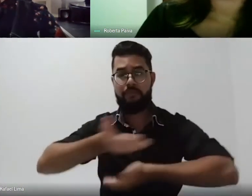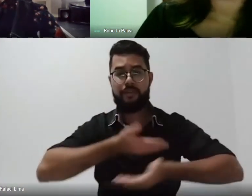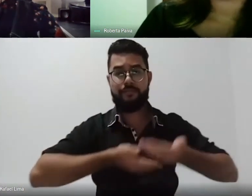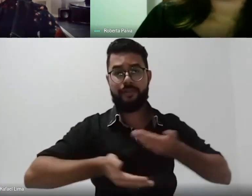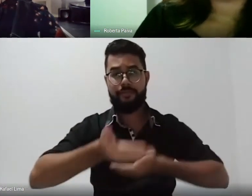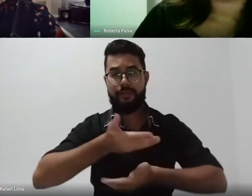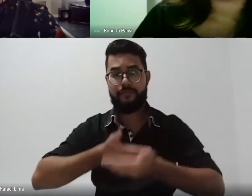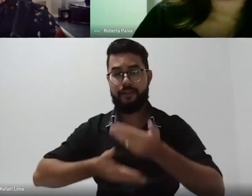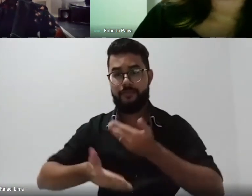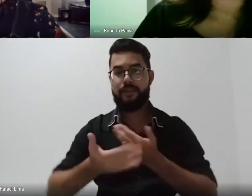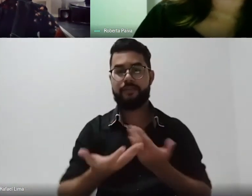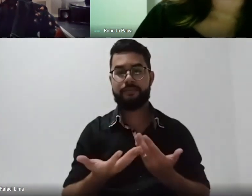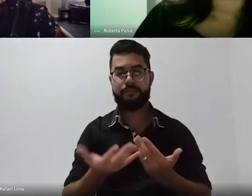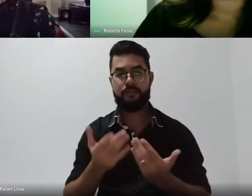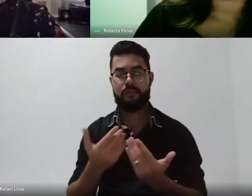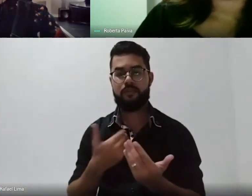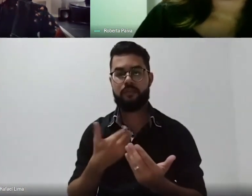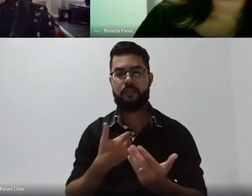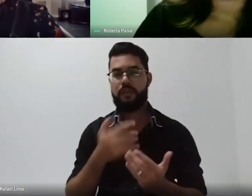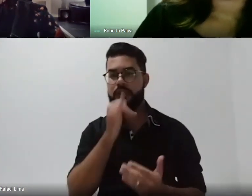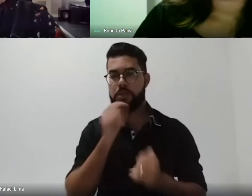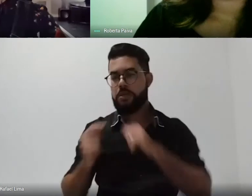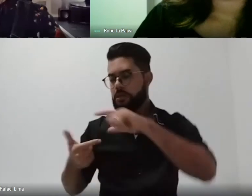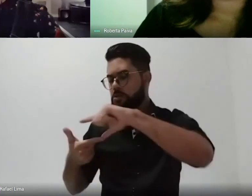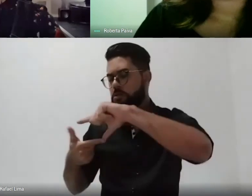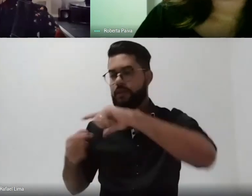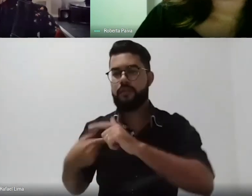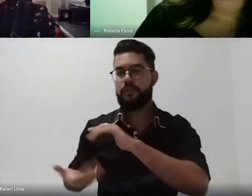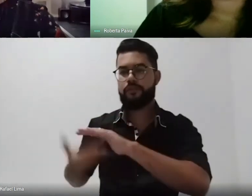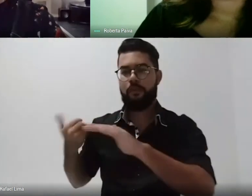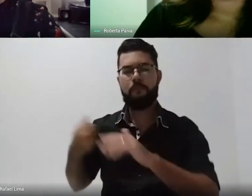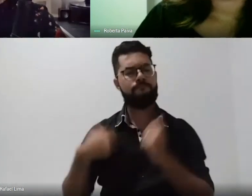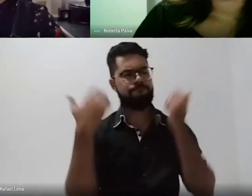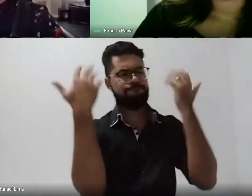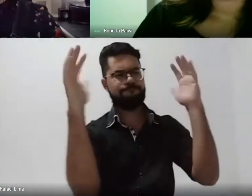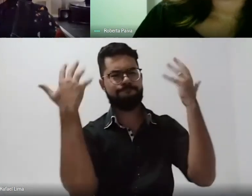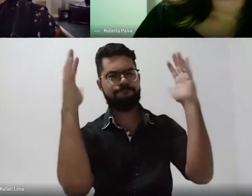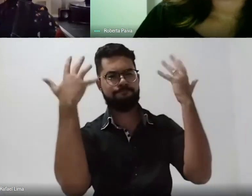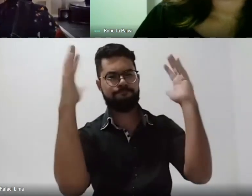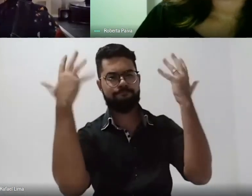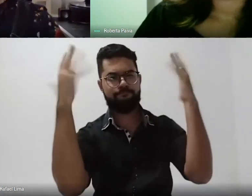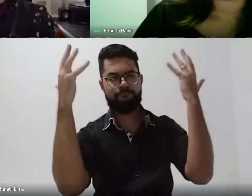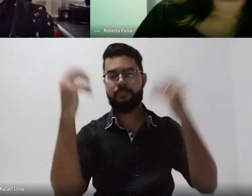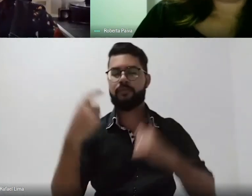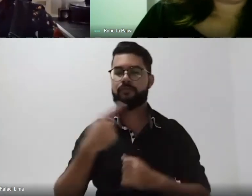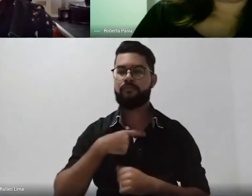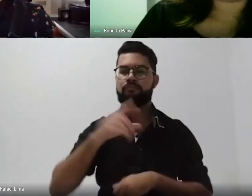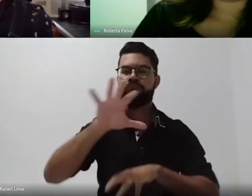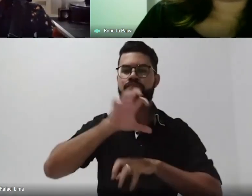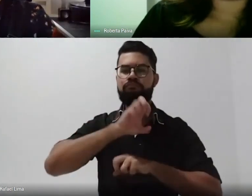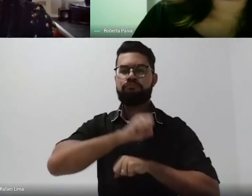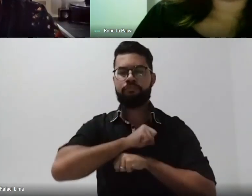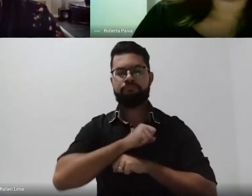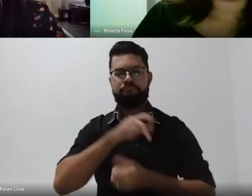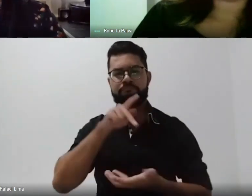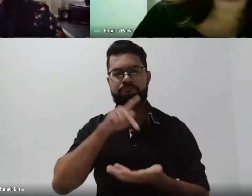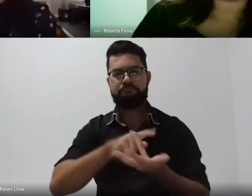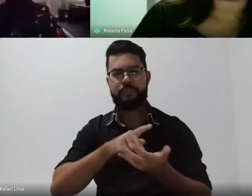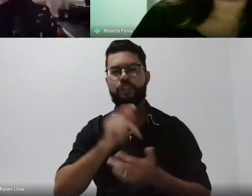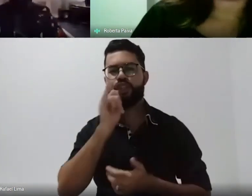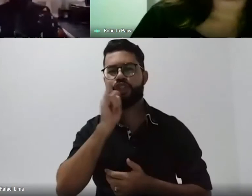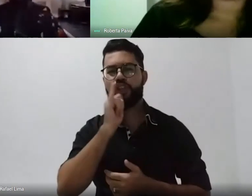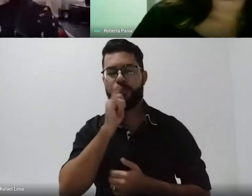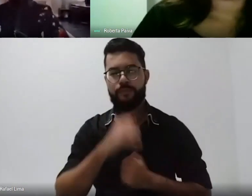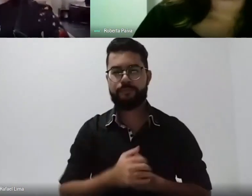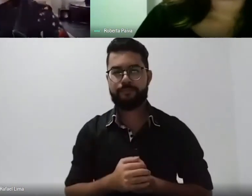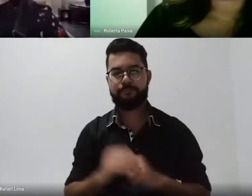via tradicional da coisa, né? Parabéns, Rinaldo, que sirva de exemplo para todos nós. Agradeço, realmente foi. E